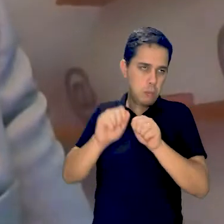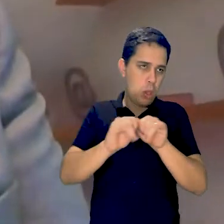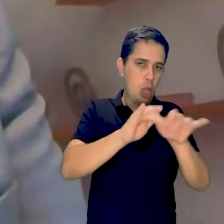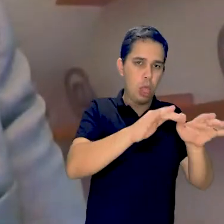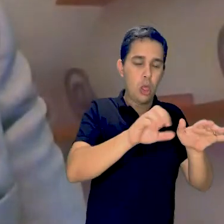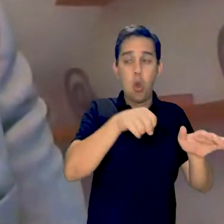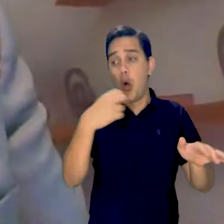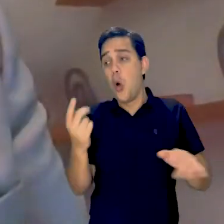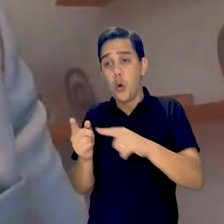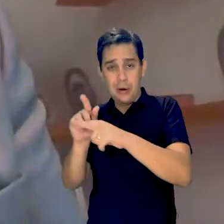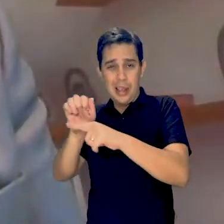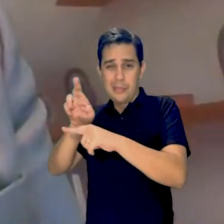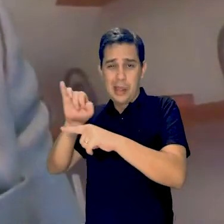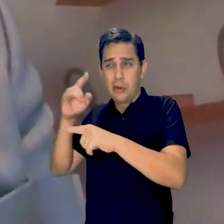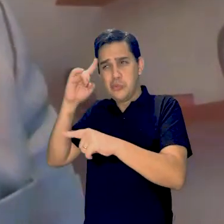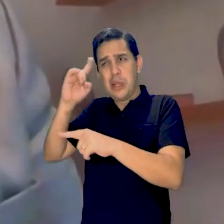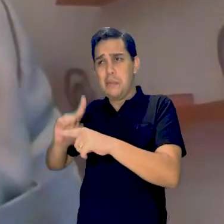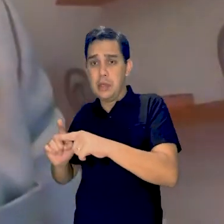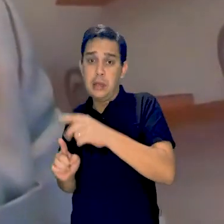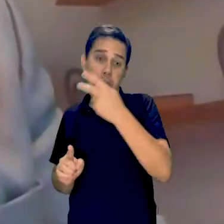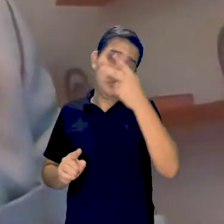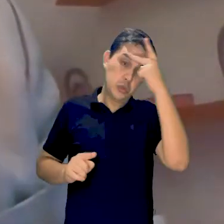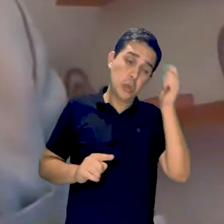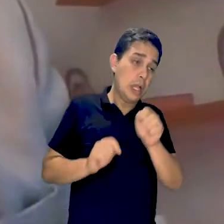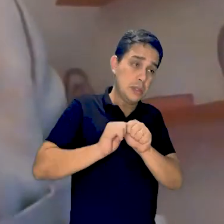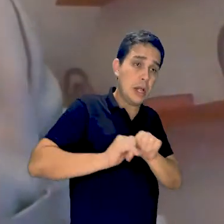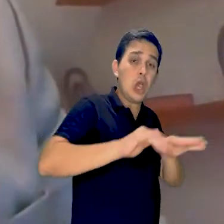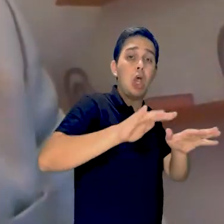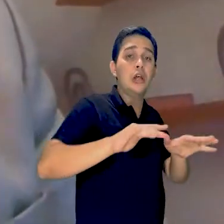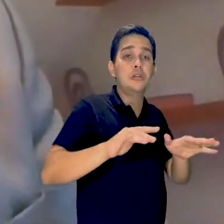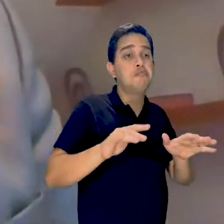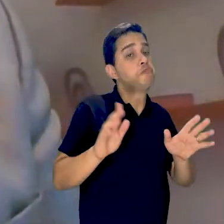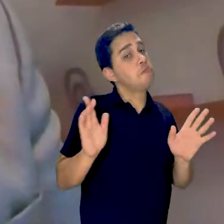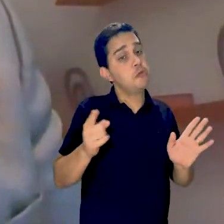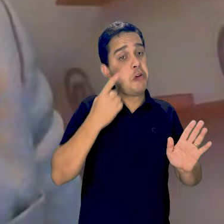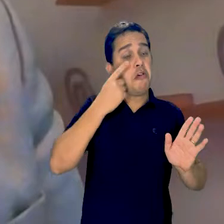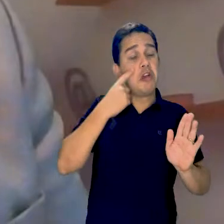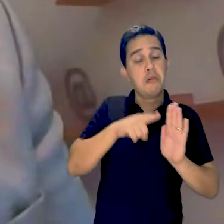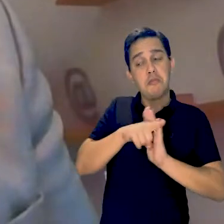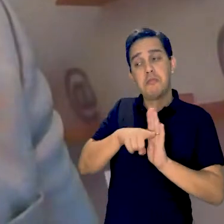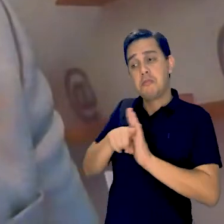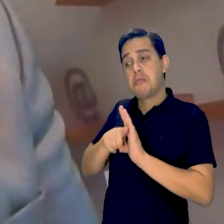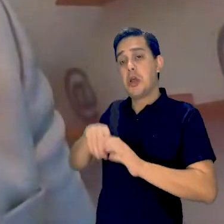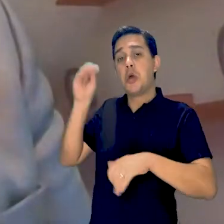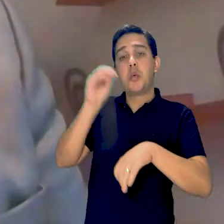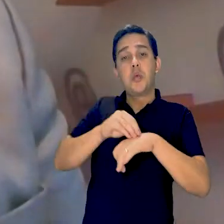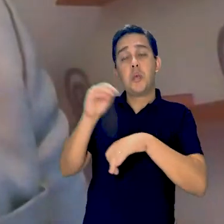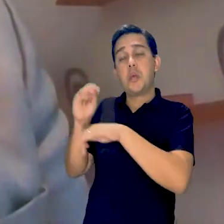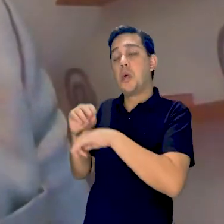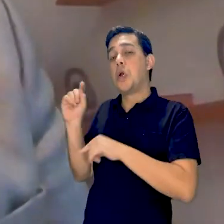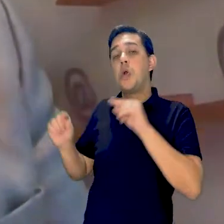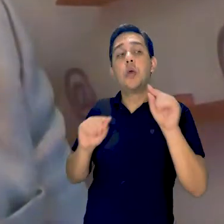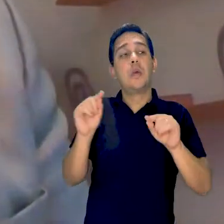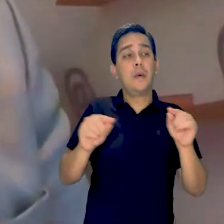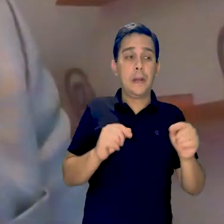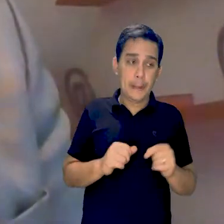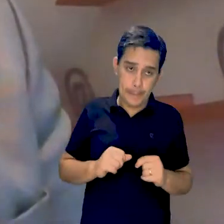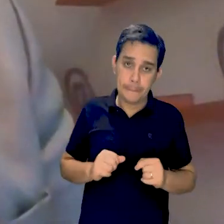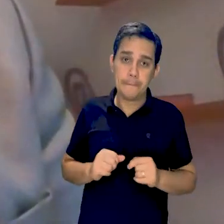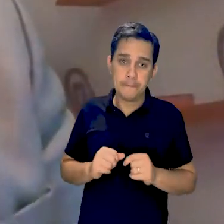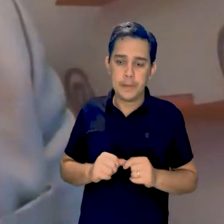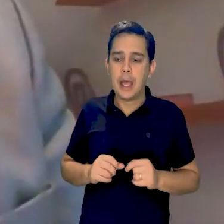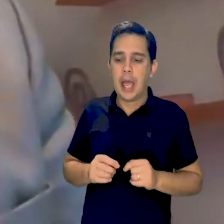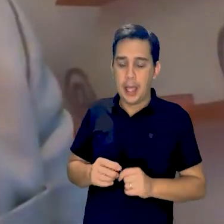sabia, foram só X pessoas. Então, a gente vai apurar as responsabilidades, né, para que a